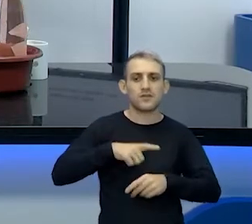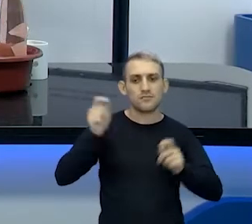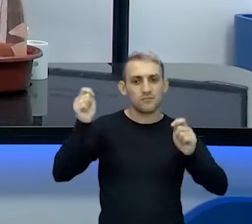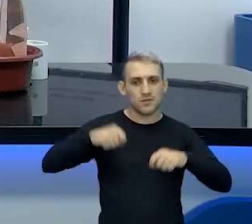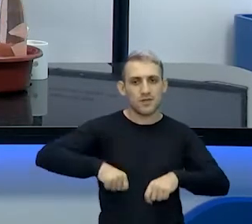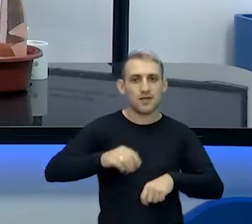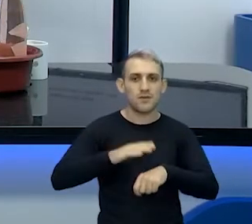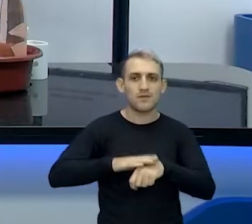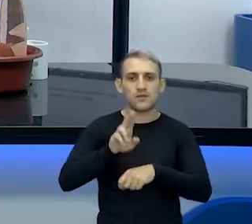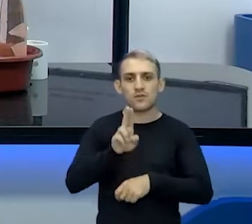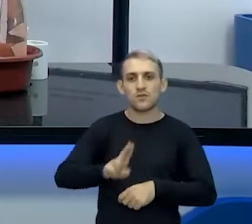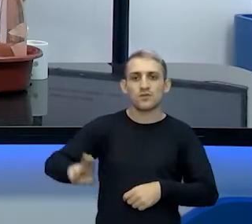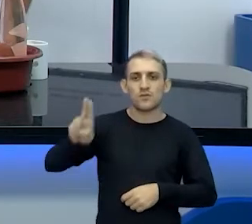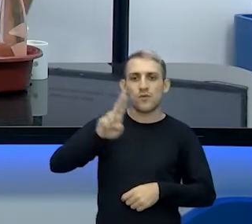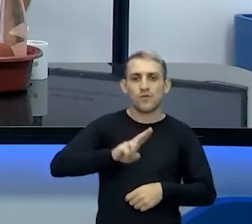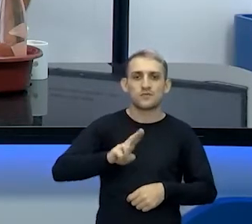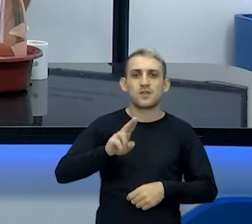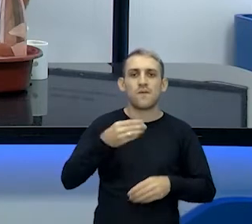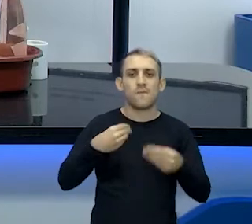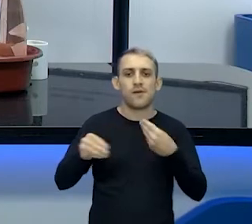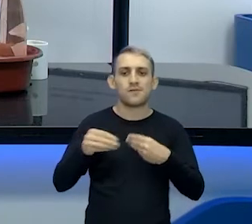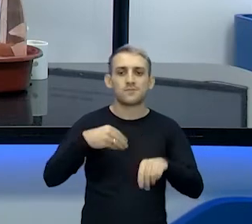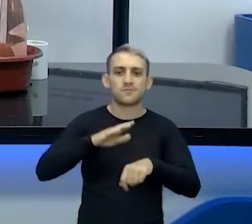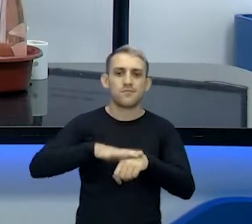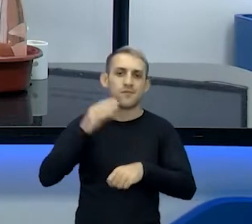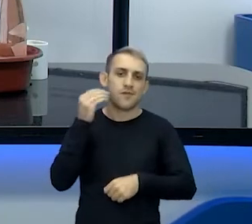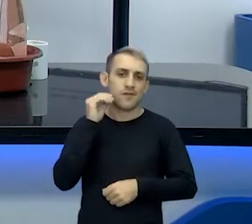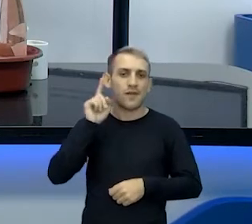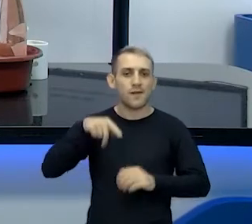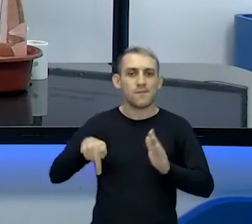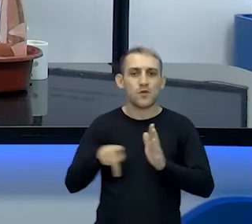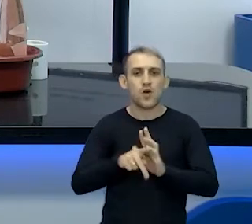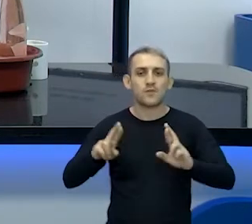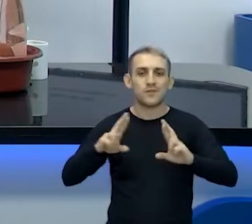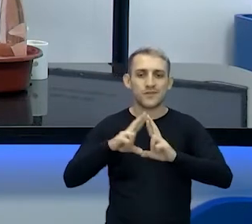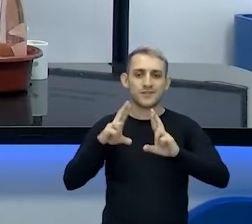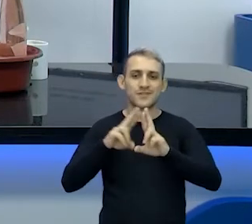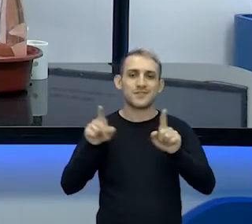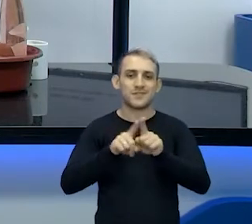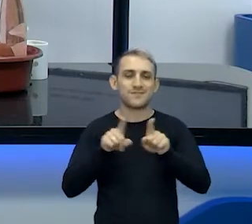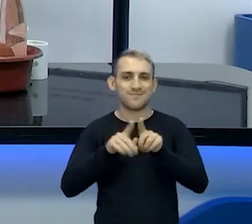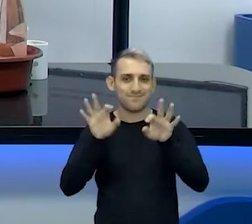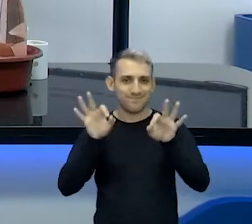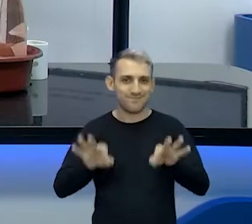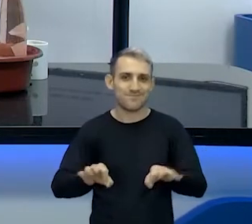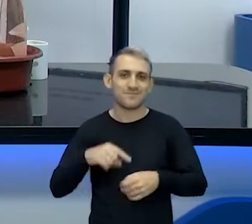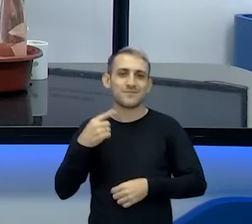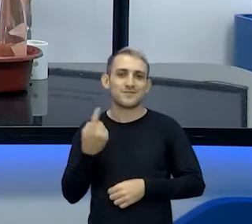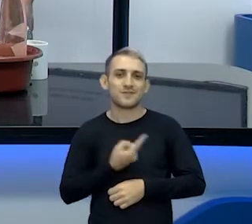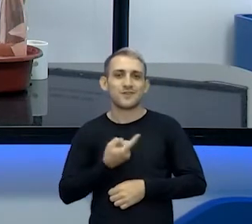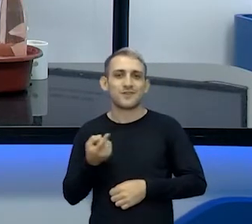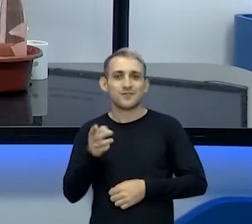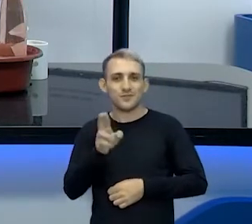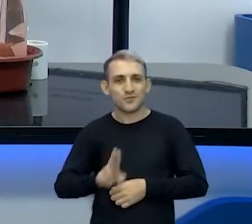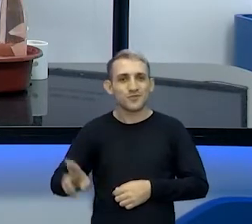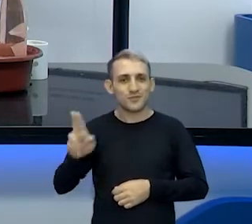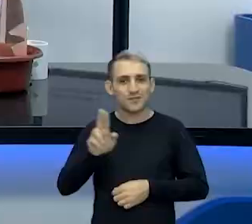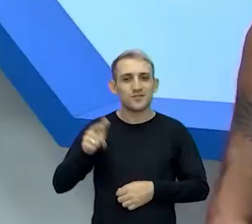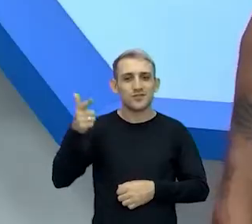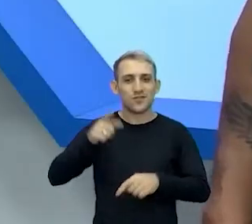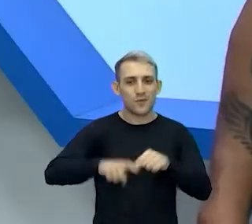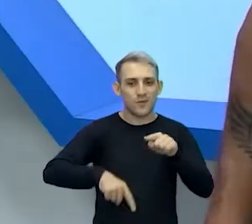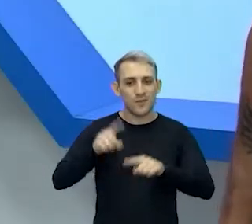Dá para usar o plástico para fazer experimentos. Isso. Já é uma forma de reciclar. Olha só, exatamente. A gente está reutilizando para